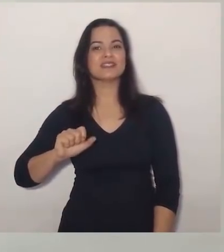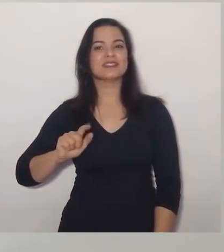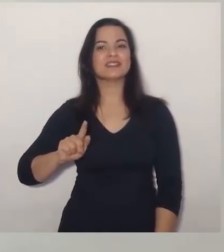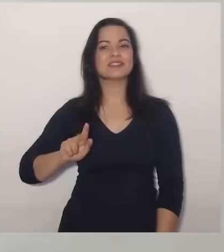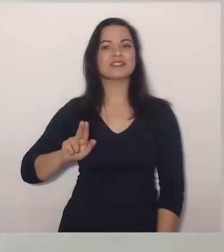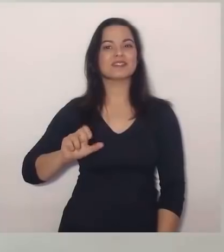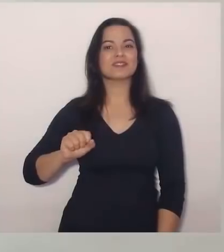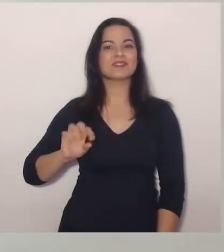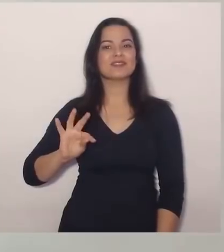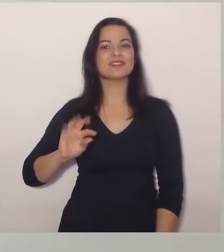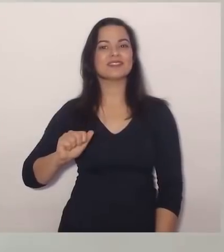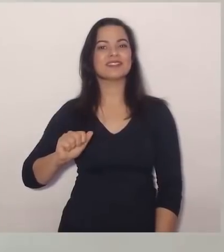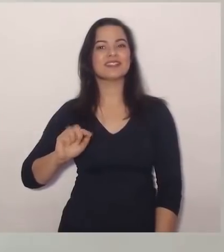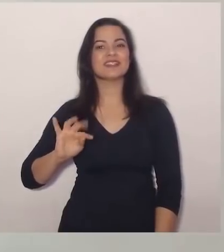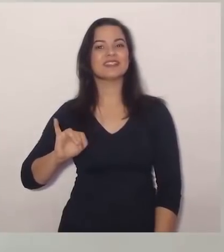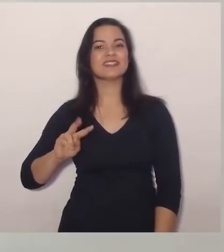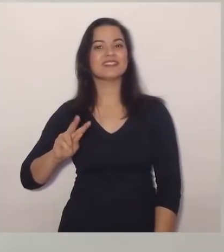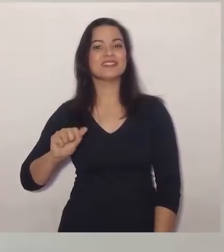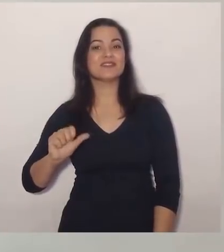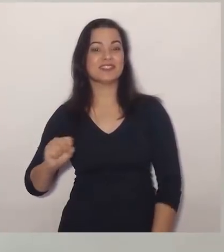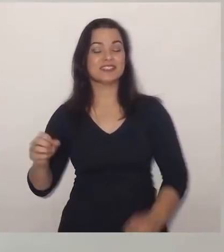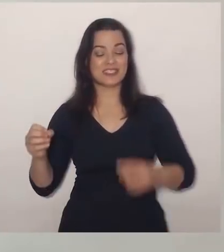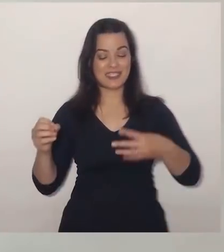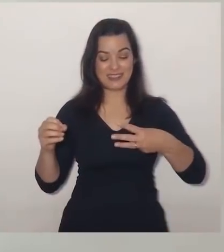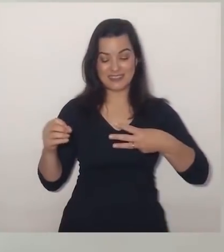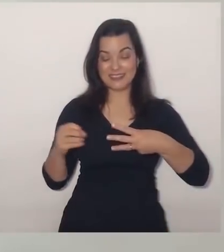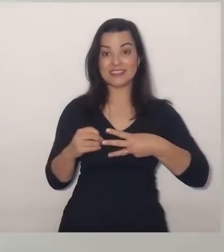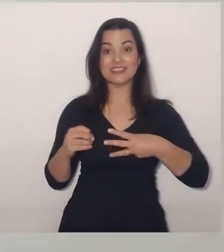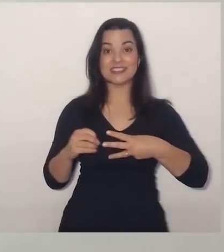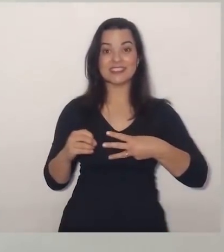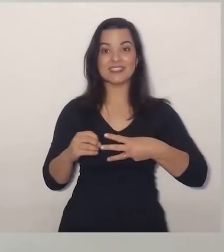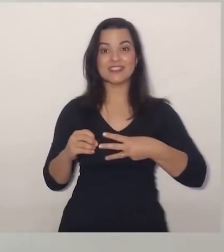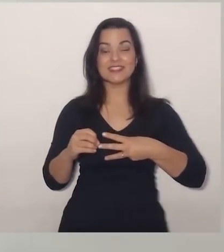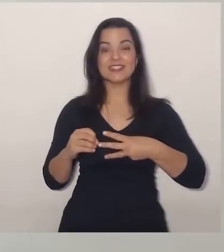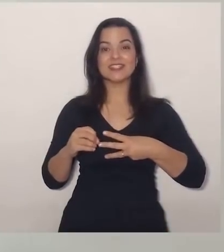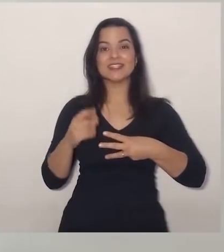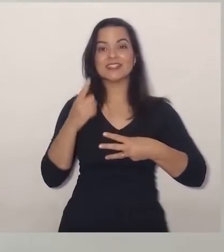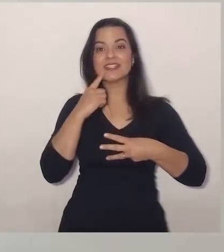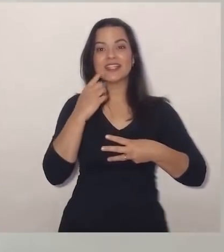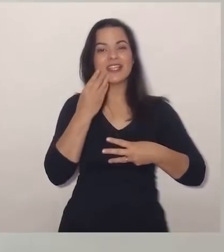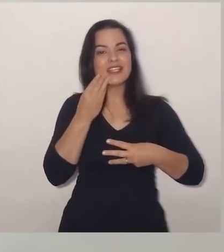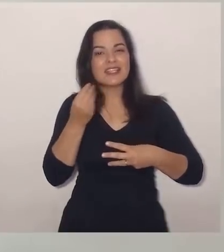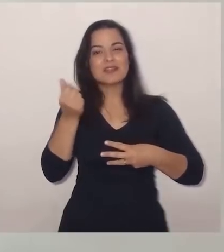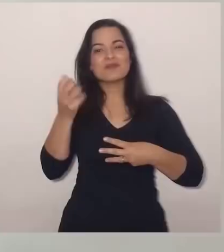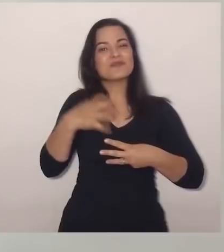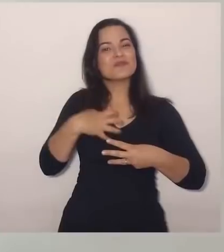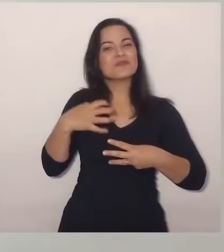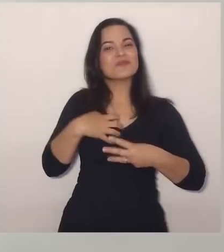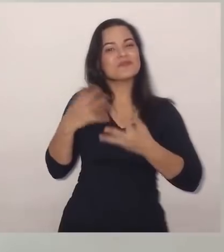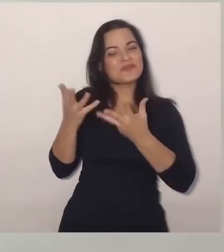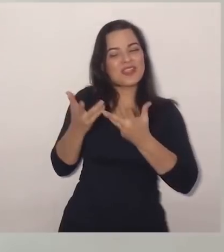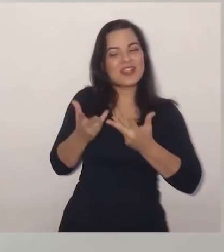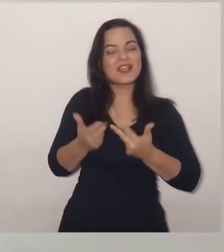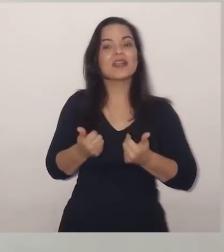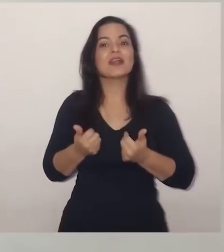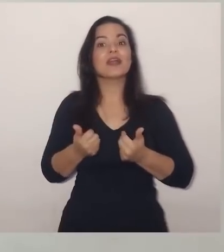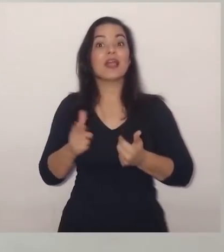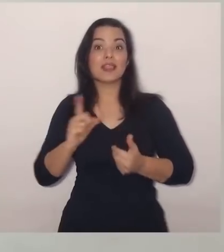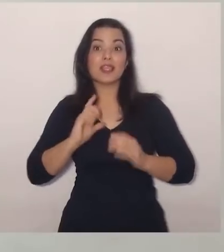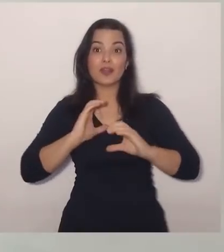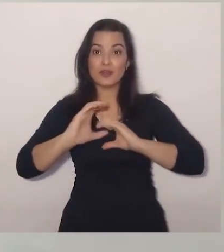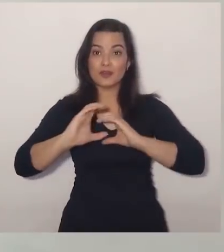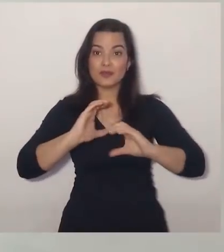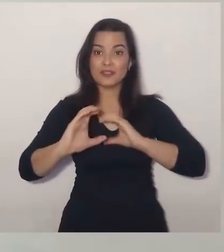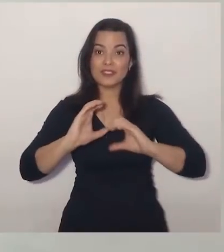células receptoras do sabor. Então, essa informação tem uma comunicação, tudo é controlado